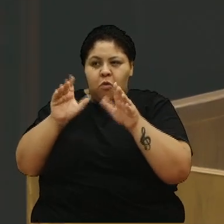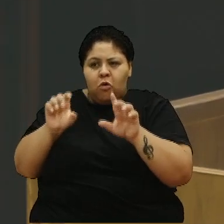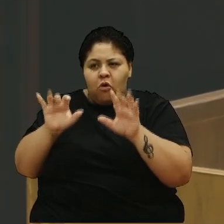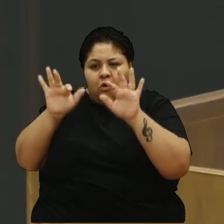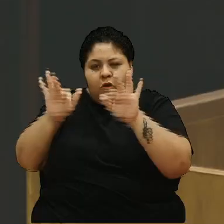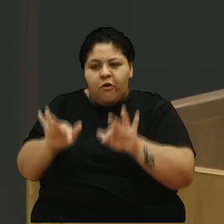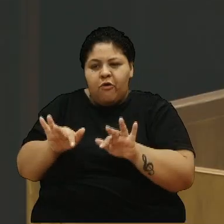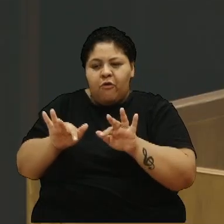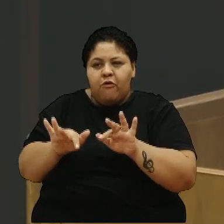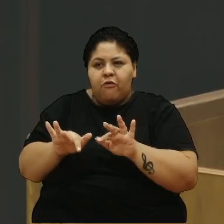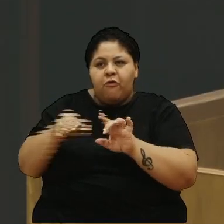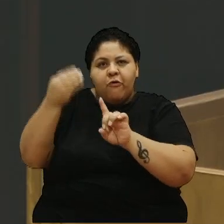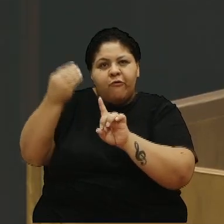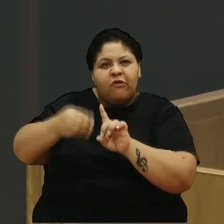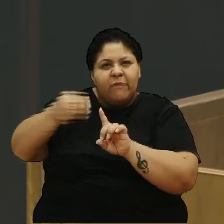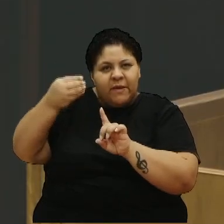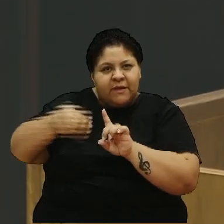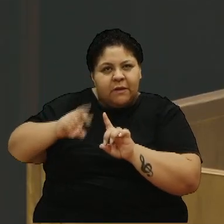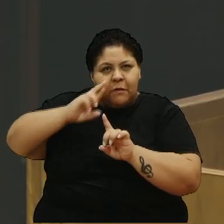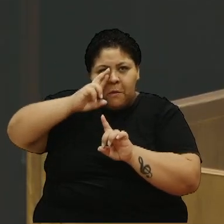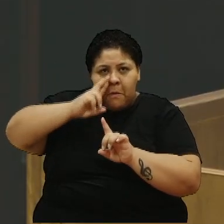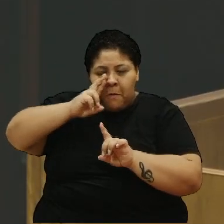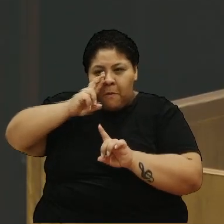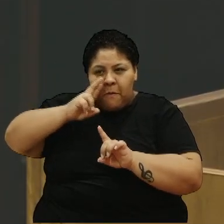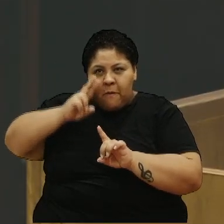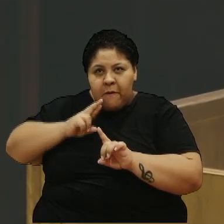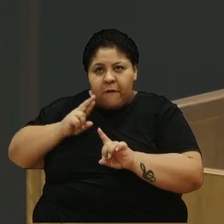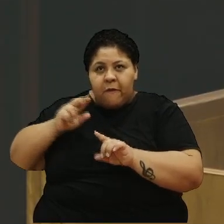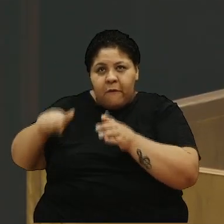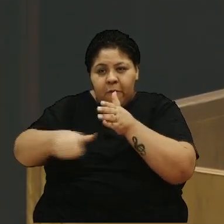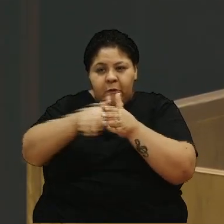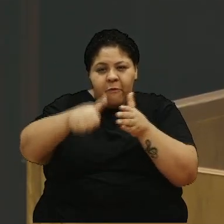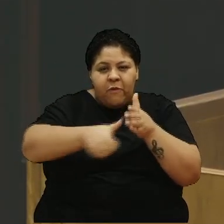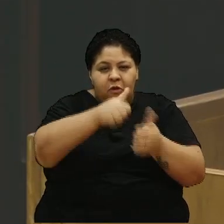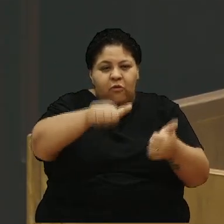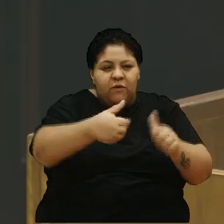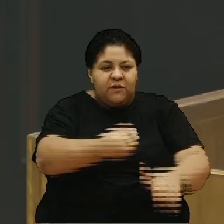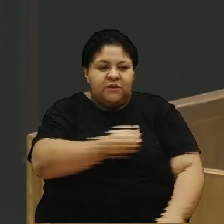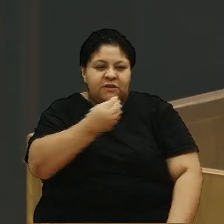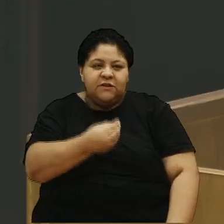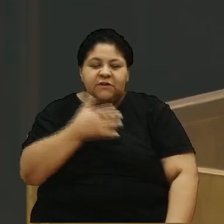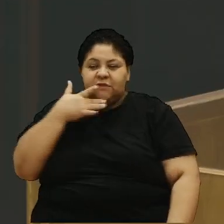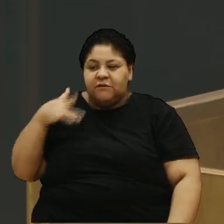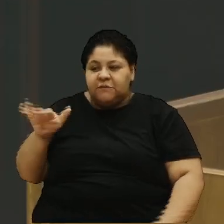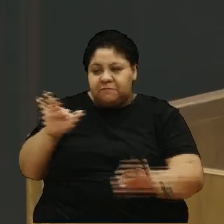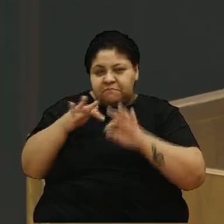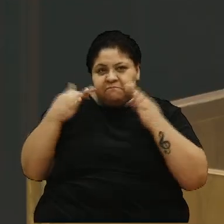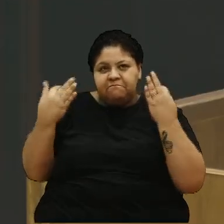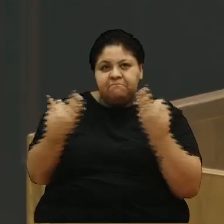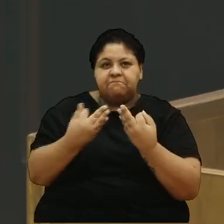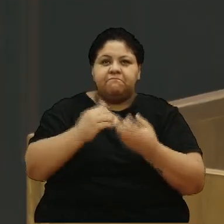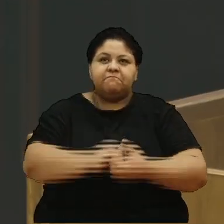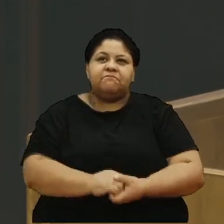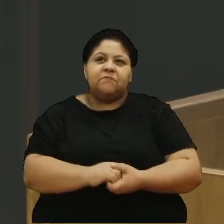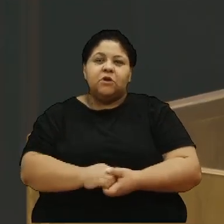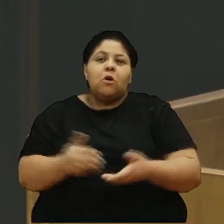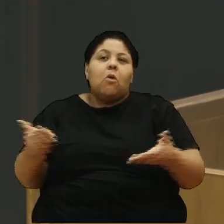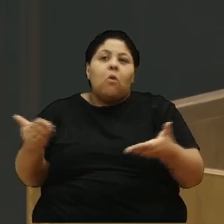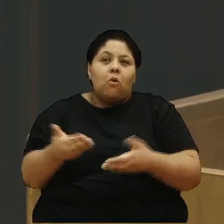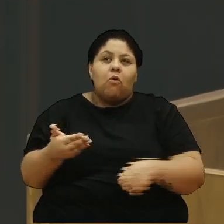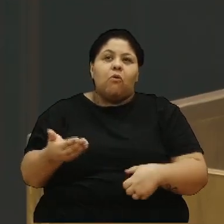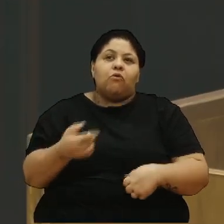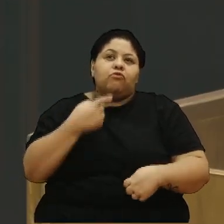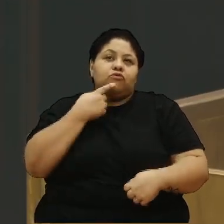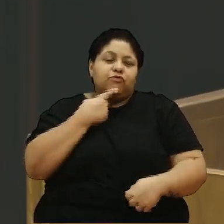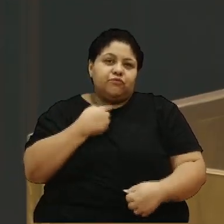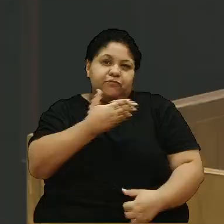situações de vulnerabilidade e risco, e na busca de melhor qualidade de vida das crianças e suas famílias. Eu gostaria de deixar